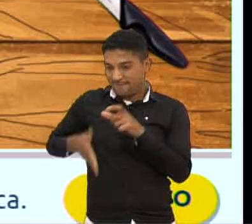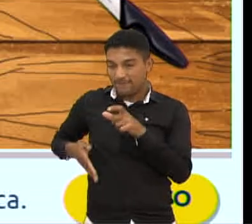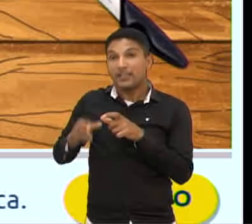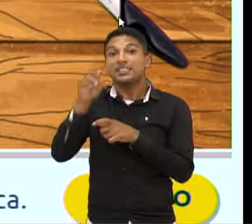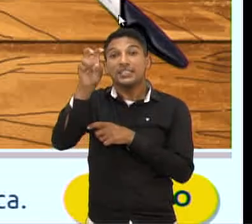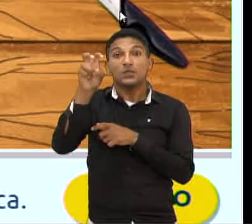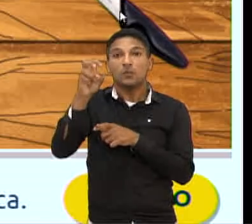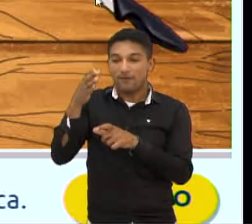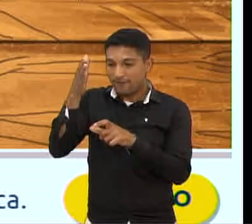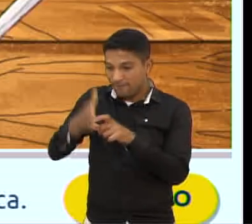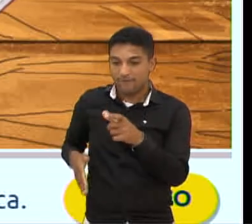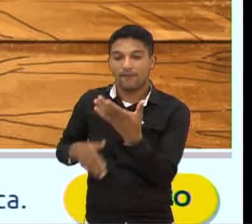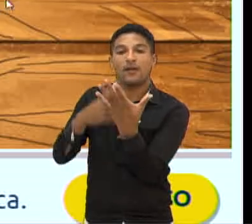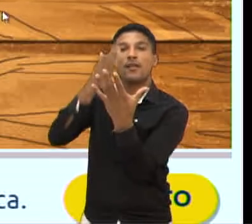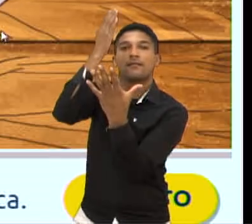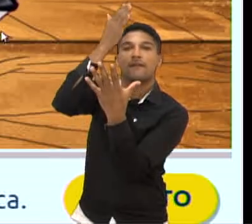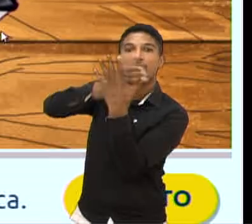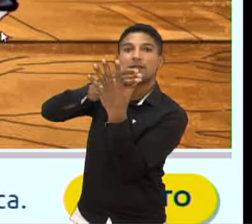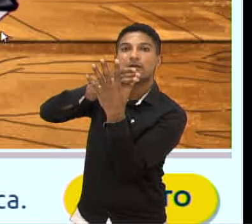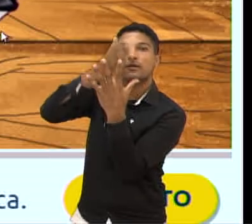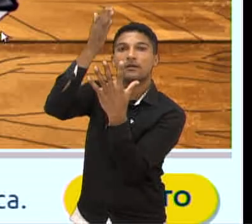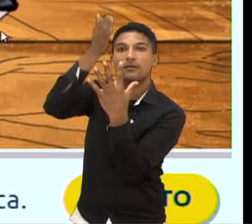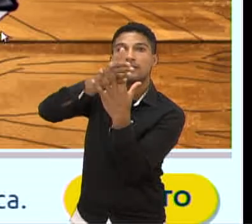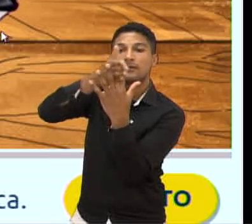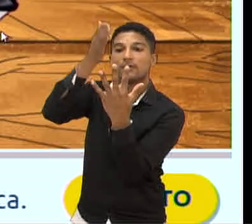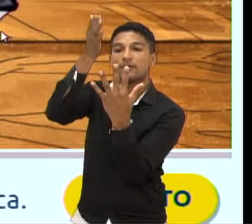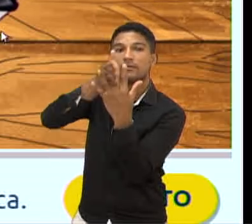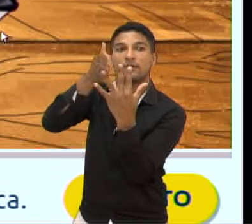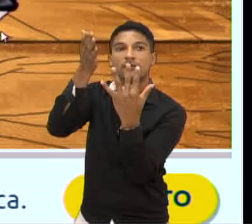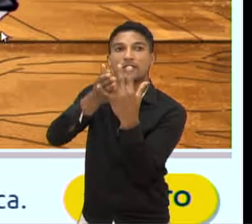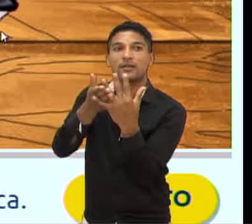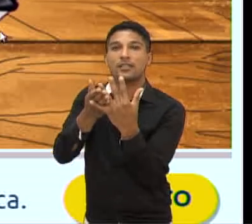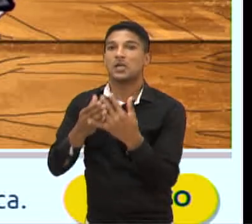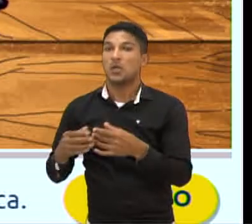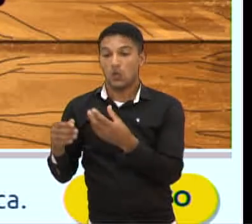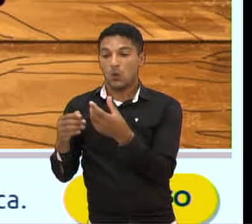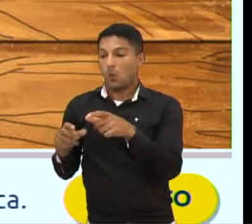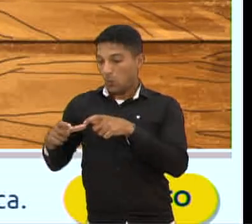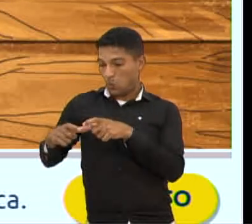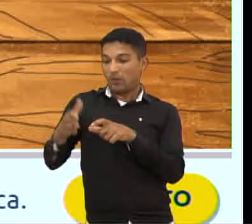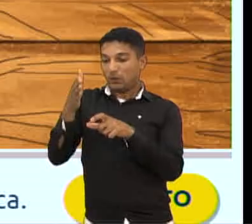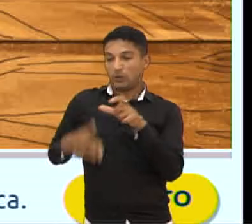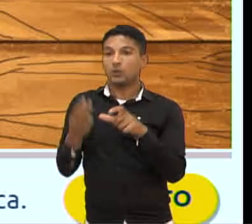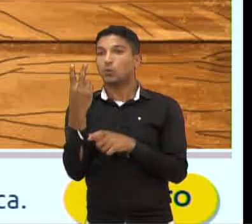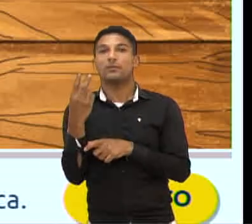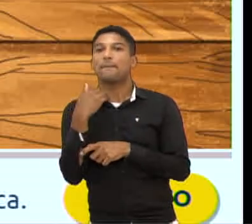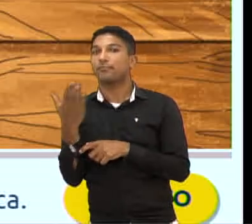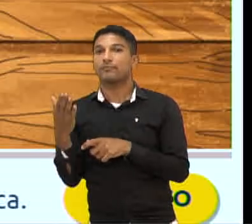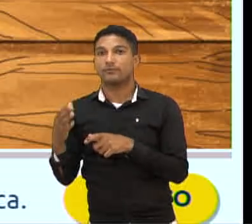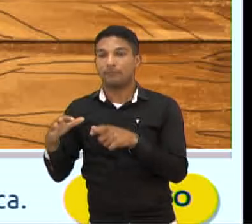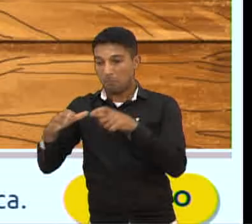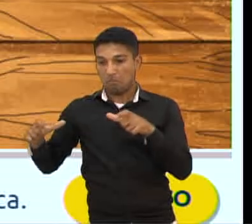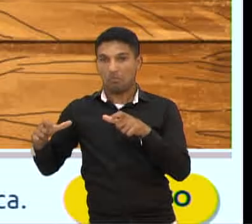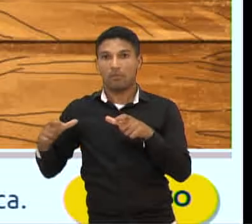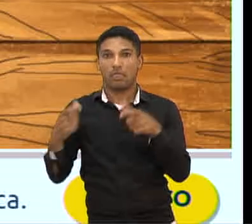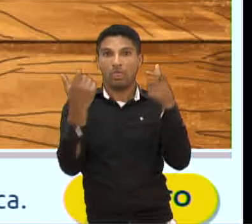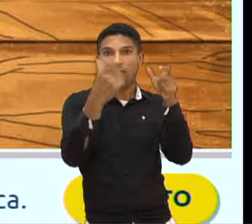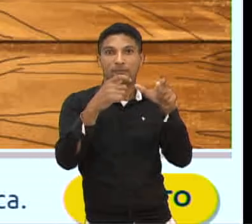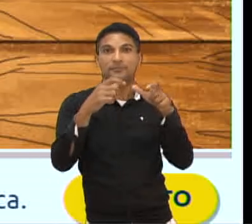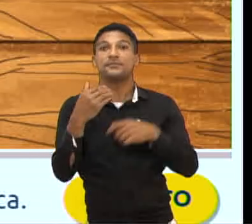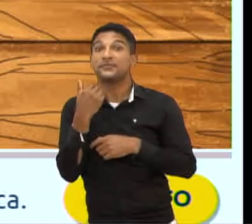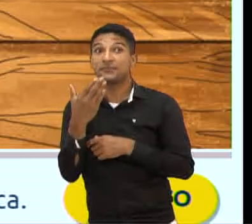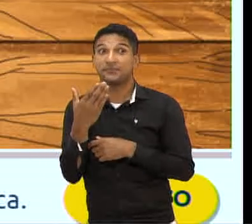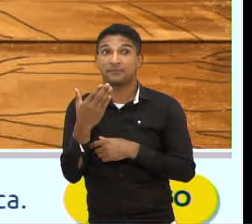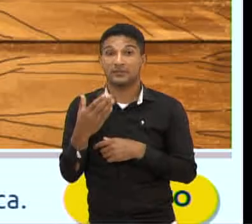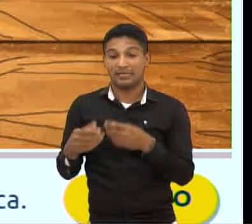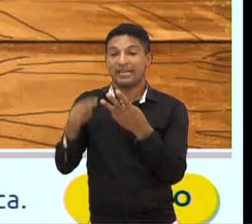Em 5 pratos. Então, vamos tentar fazer isso. Em 2 partes não seria suficiente. 3 partes, não, né? Aqui 4